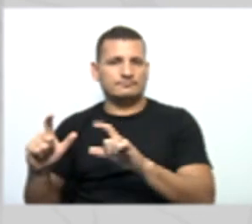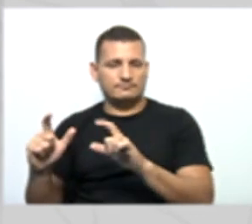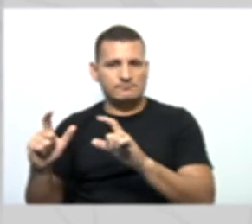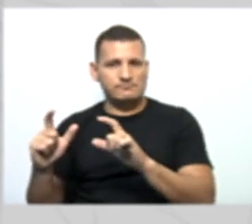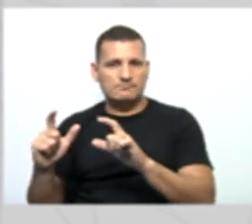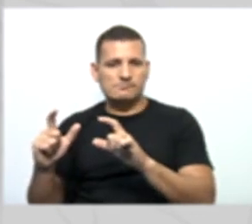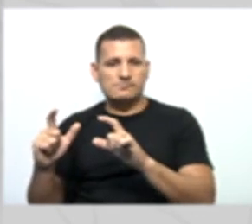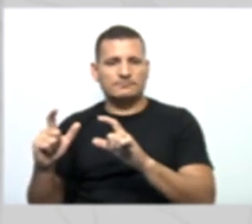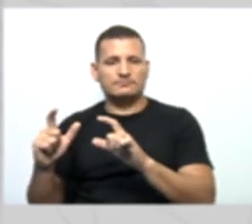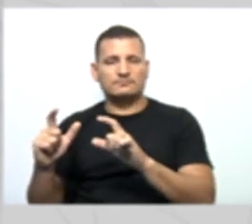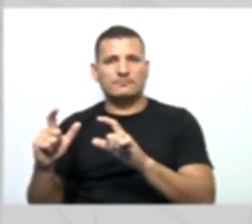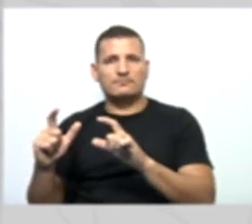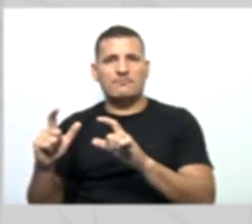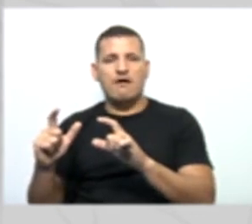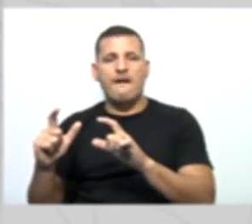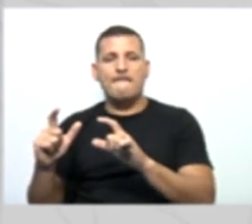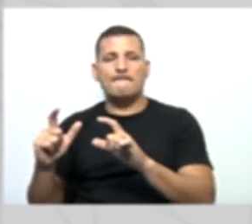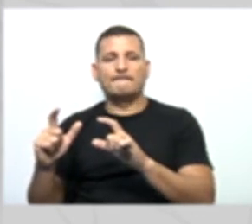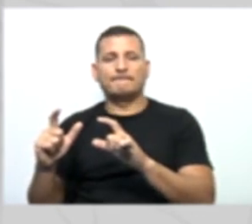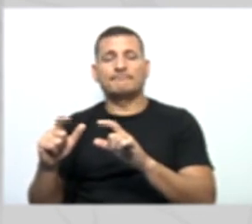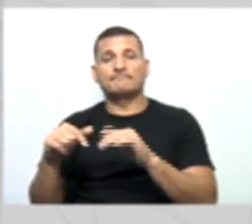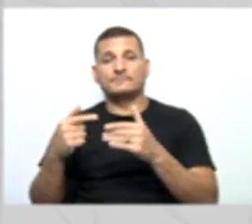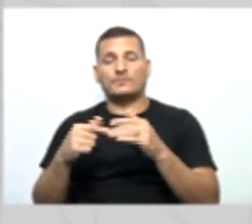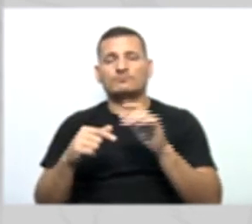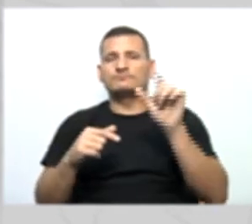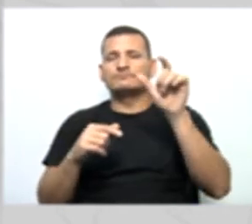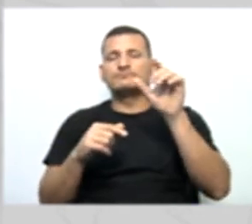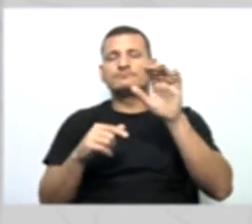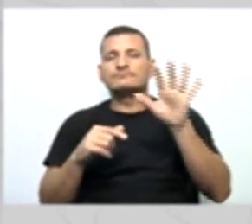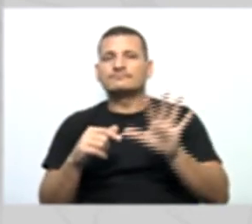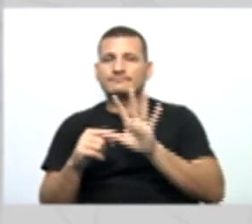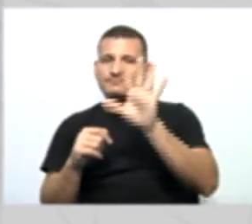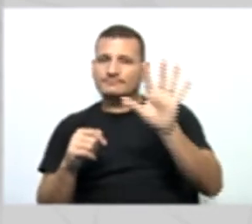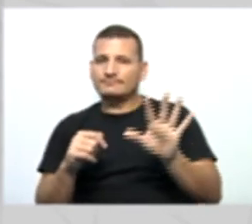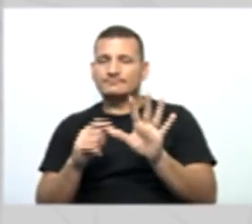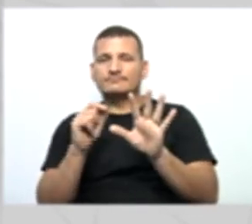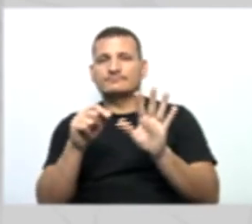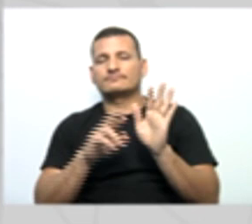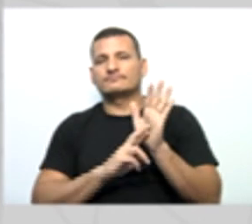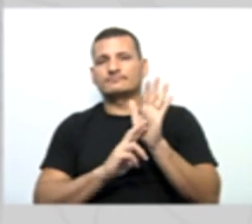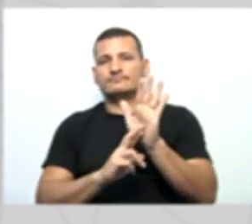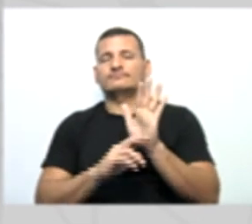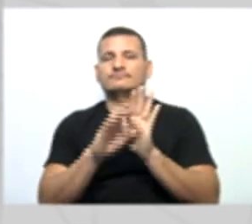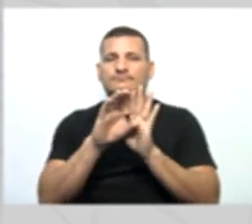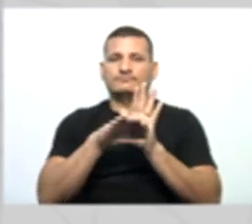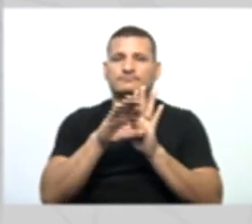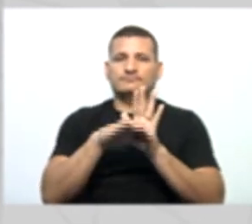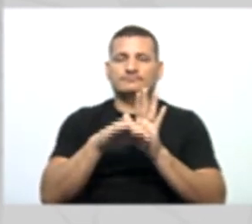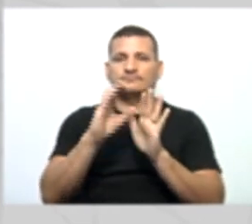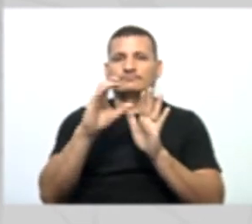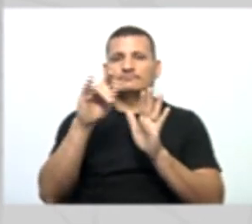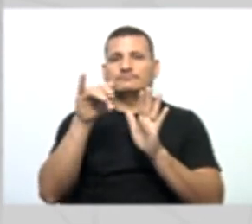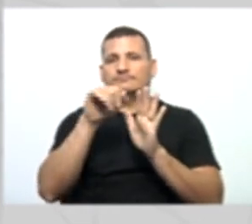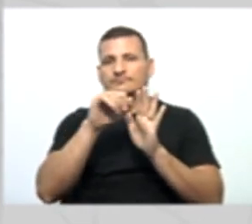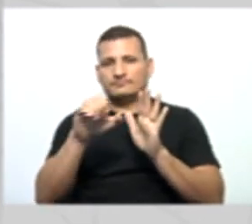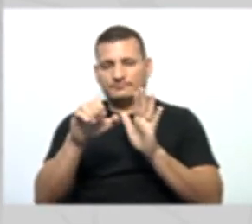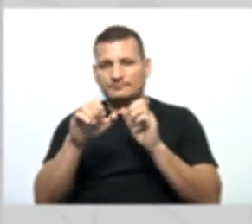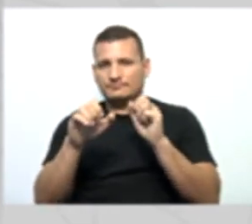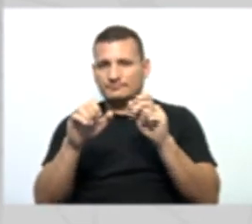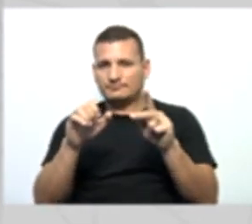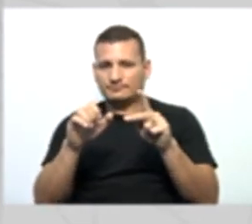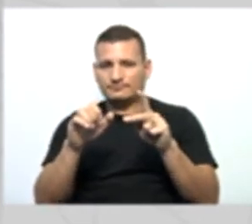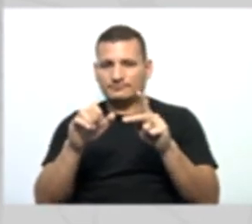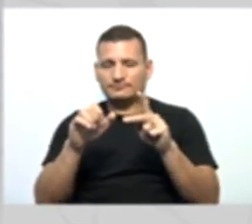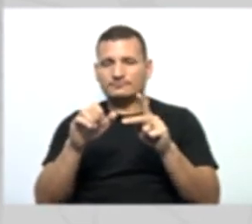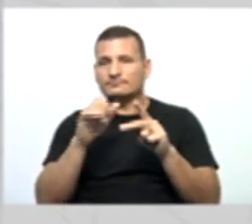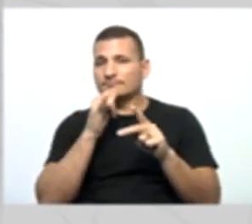final. Então, essa é a nossa representação conceitual de classe, ok? Se alguém